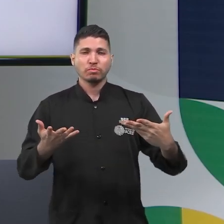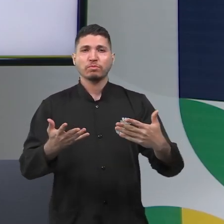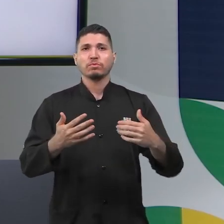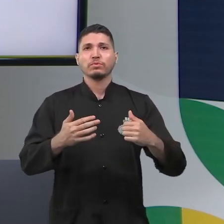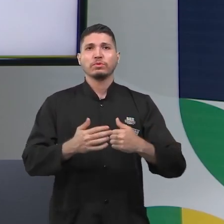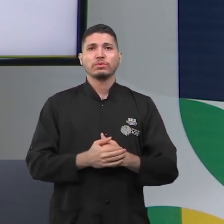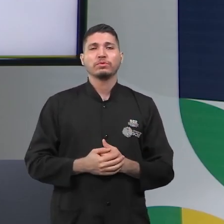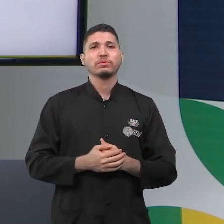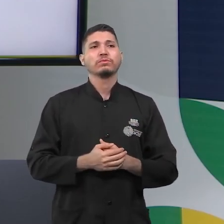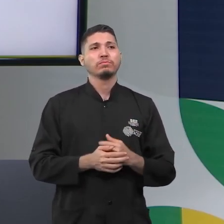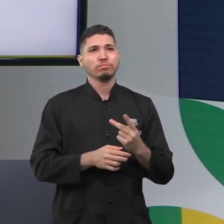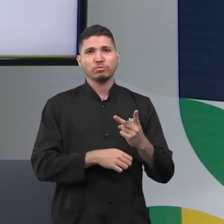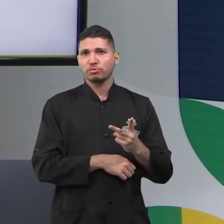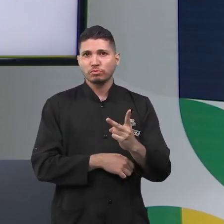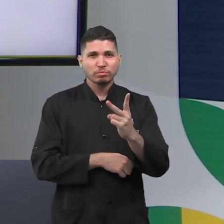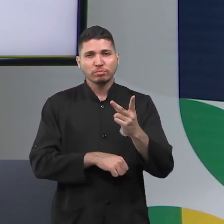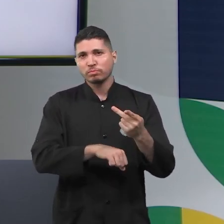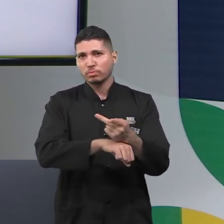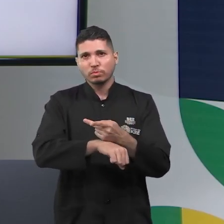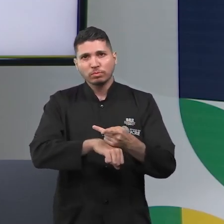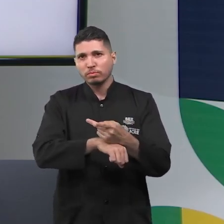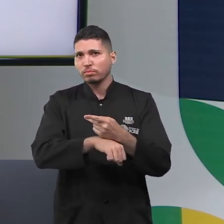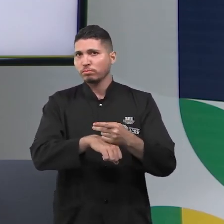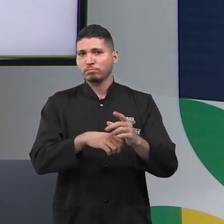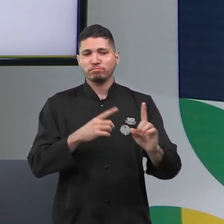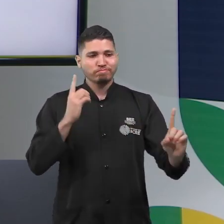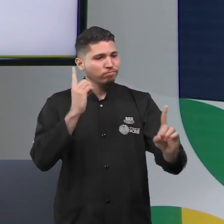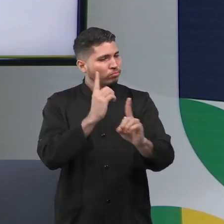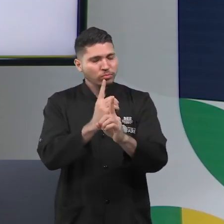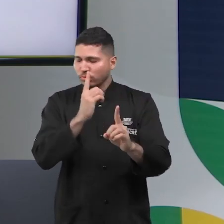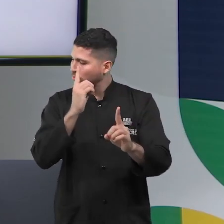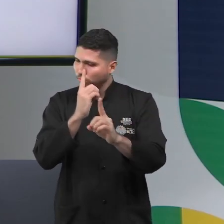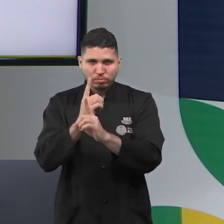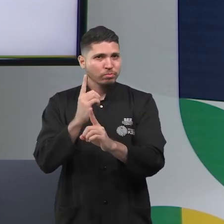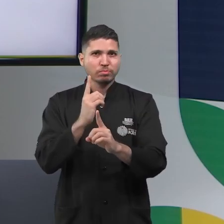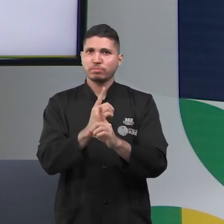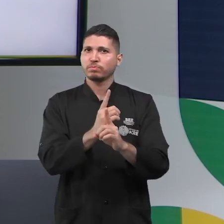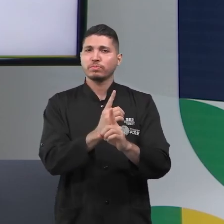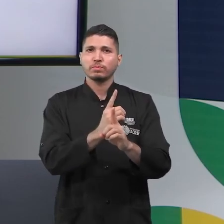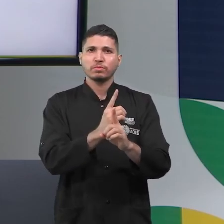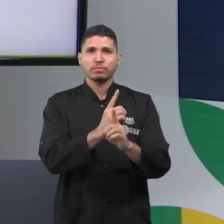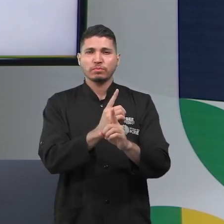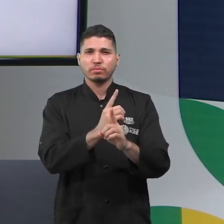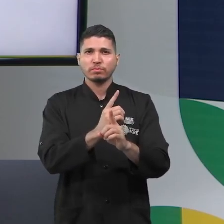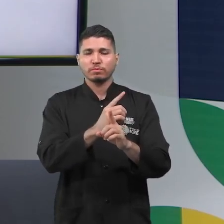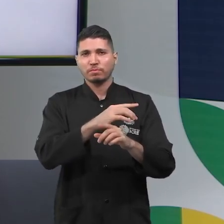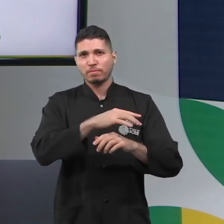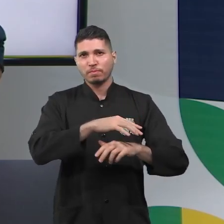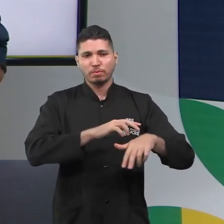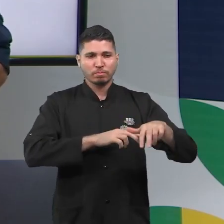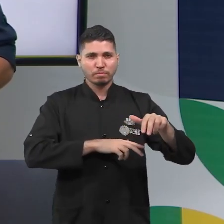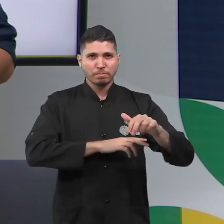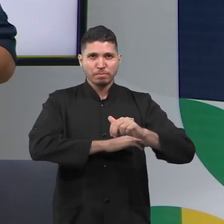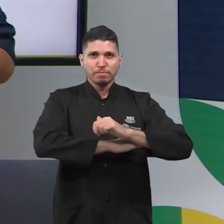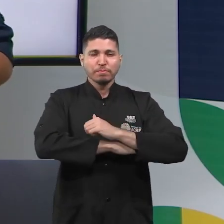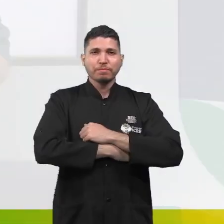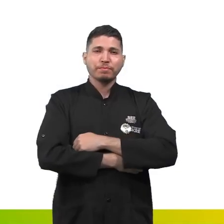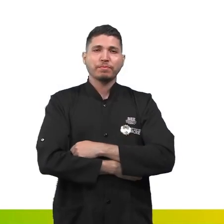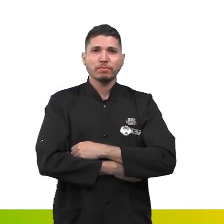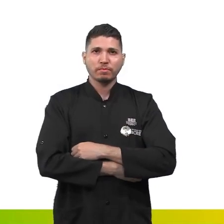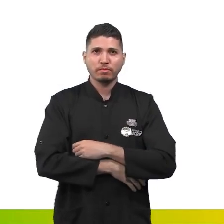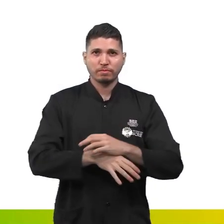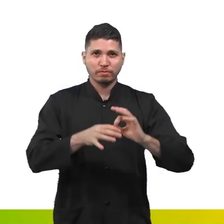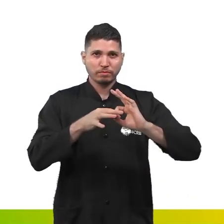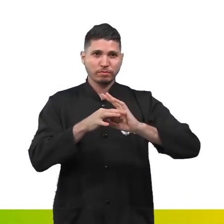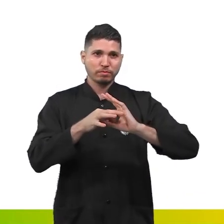foram encontrados. Para você ter uma ideia da dimensão dessa tragédia. Foram liberados